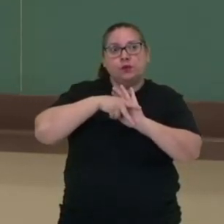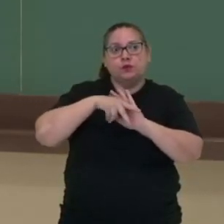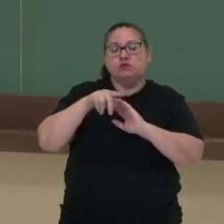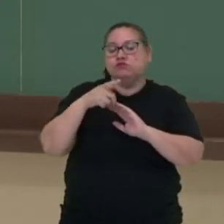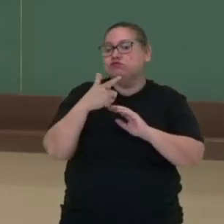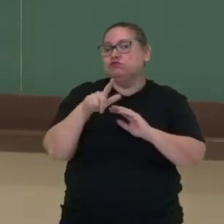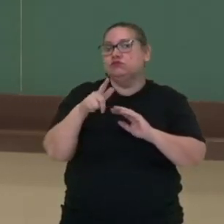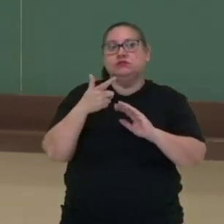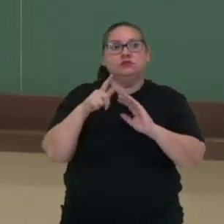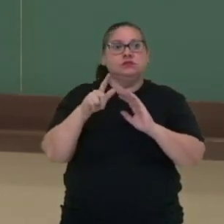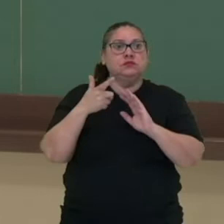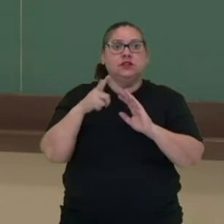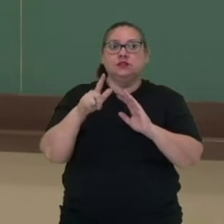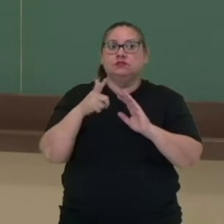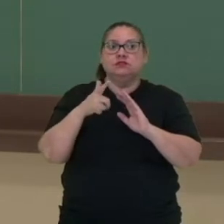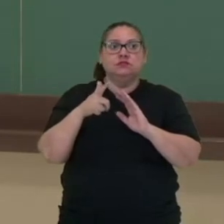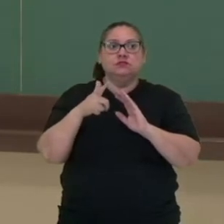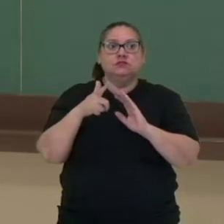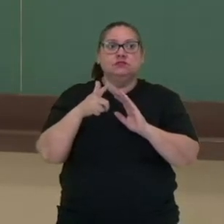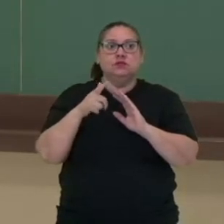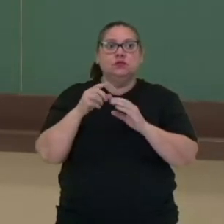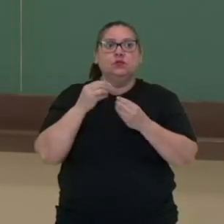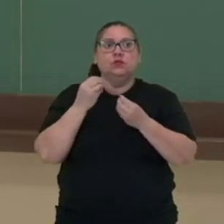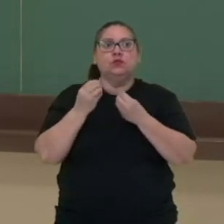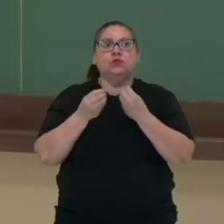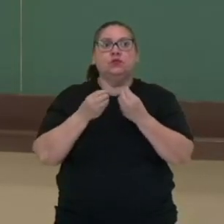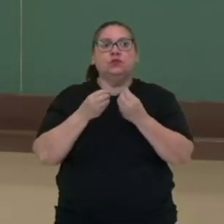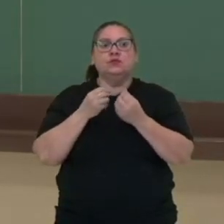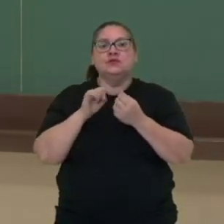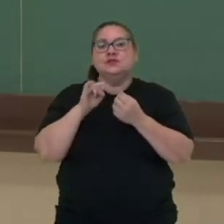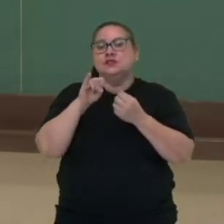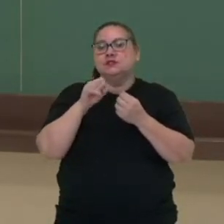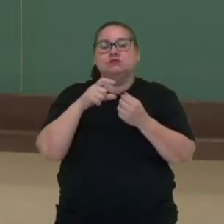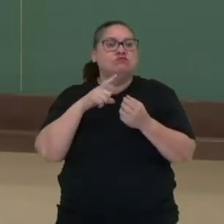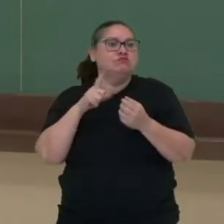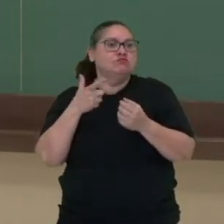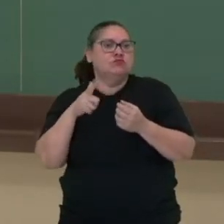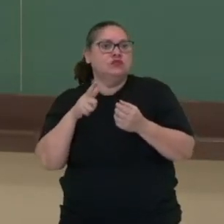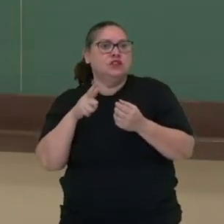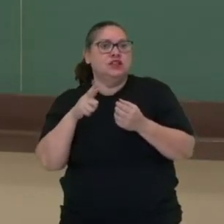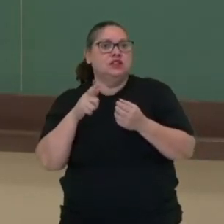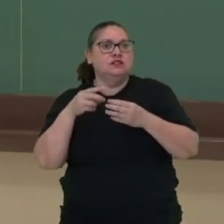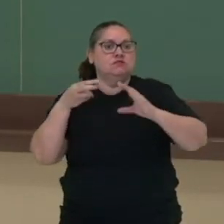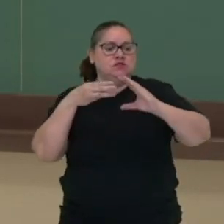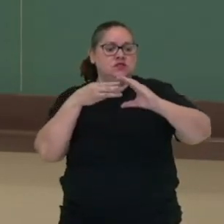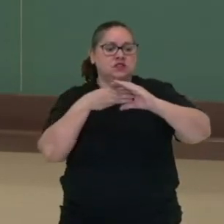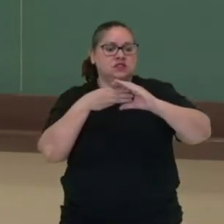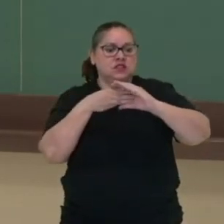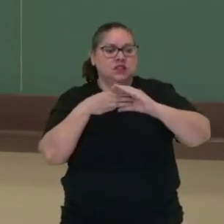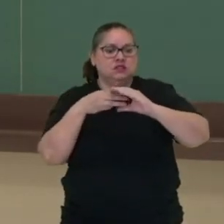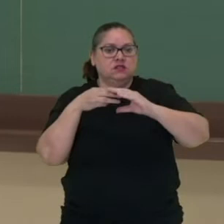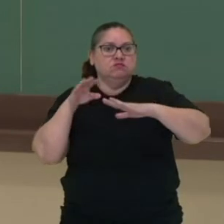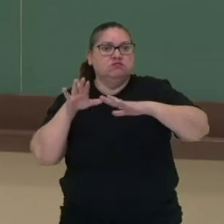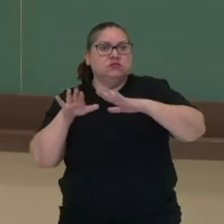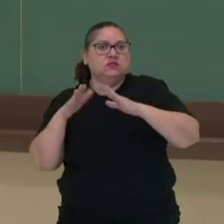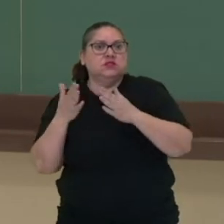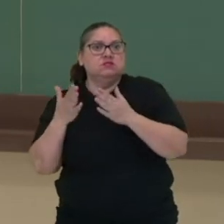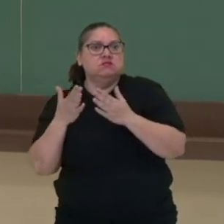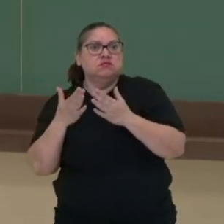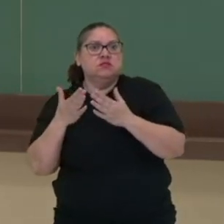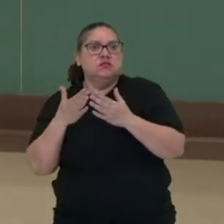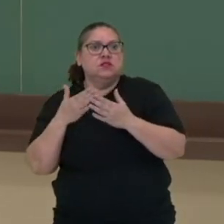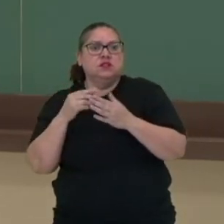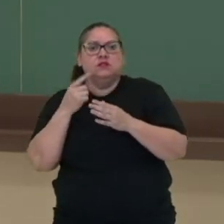um metabolismo próprio. Se ele não possui célula, não possui metabolismo,